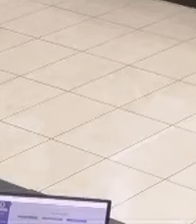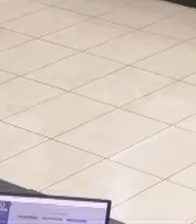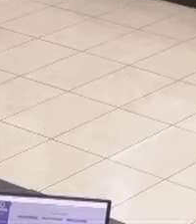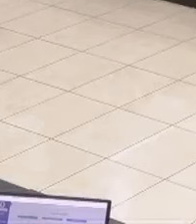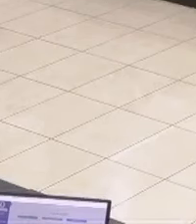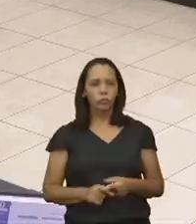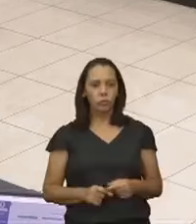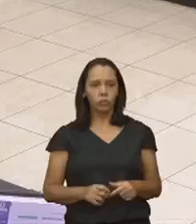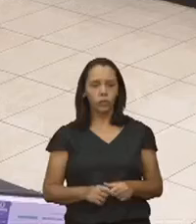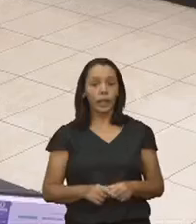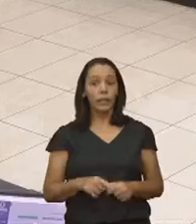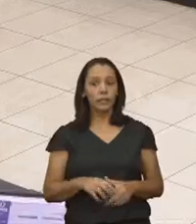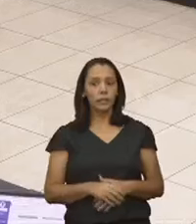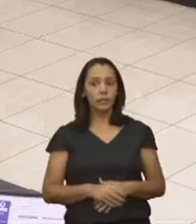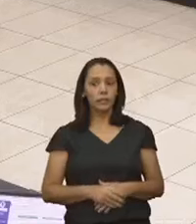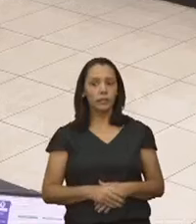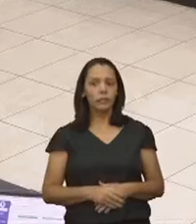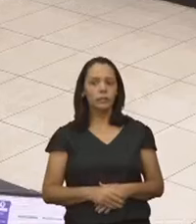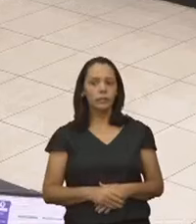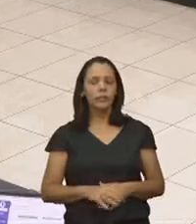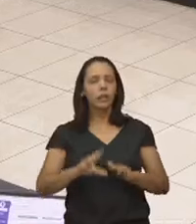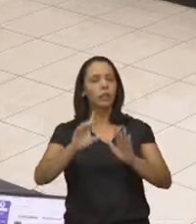Presidente, o destaque é votado depois, né?